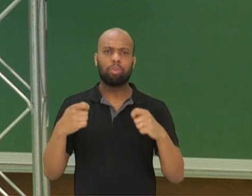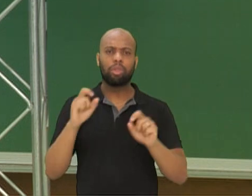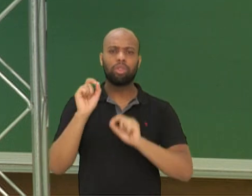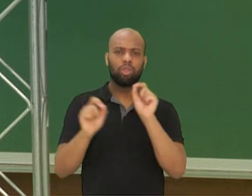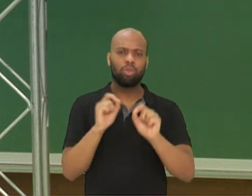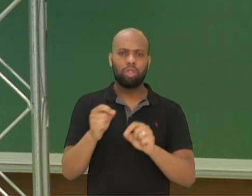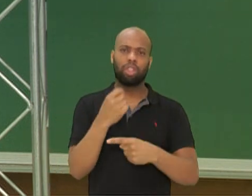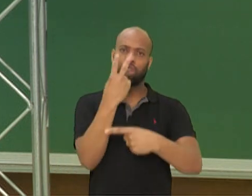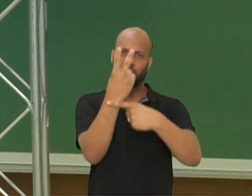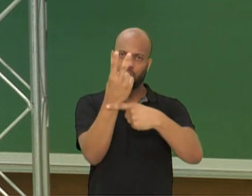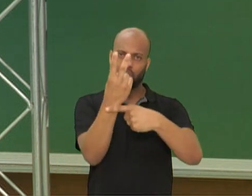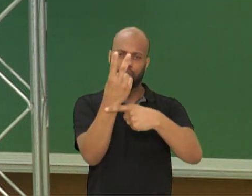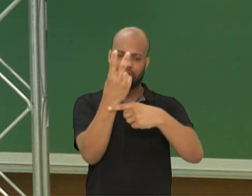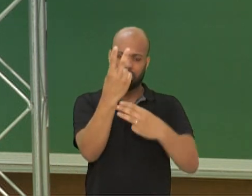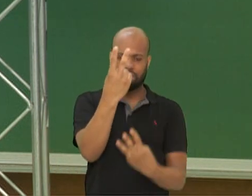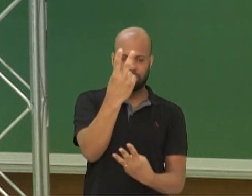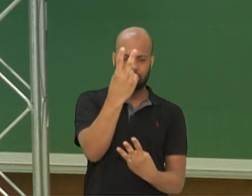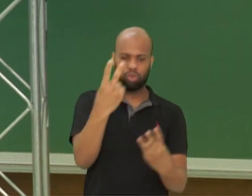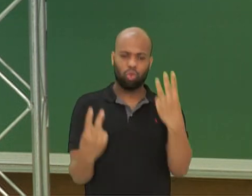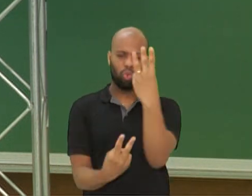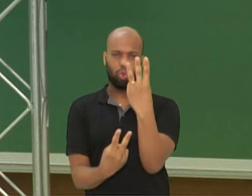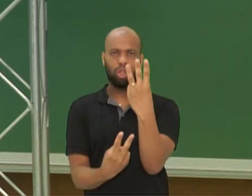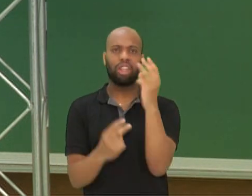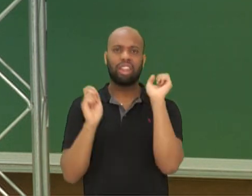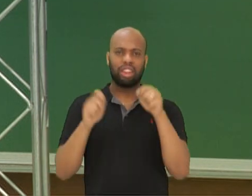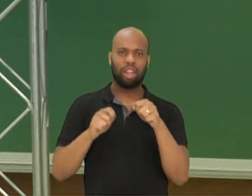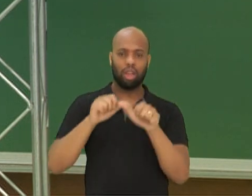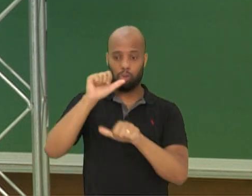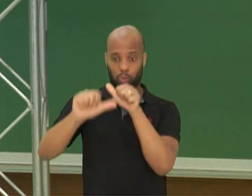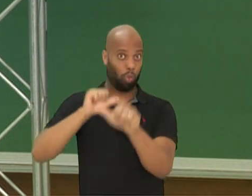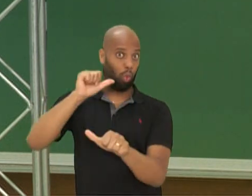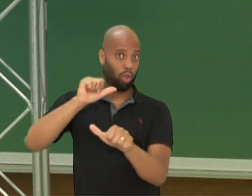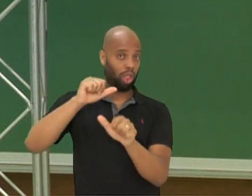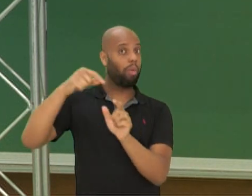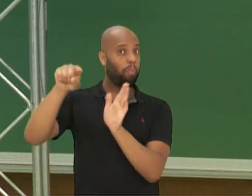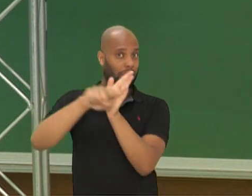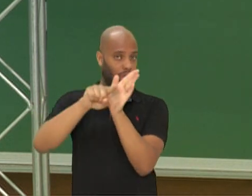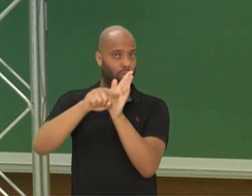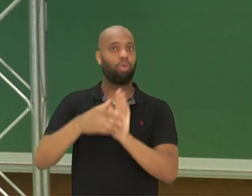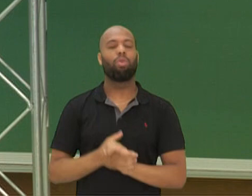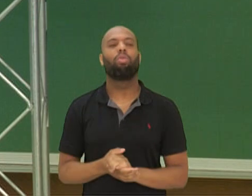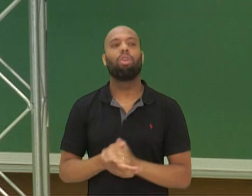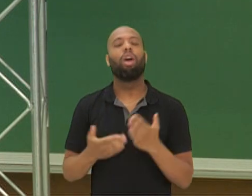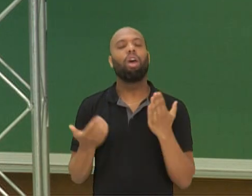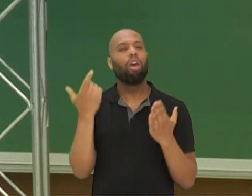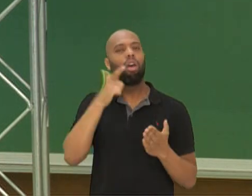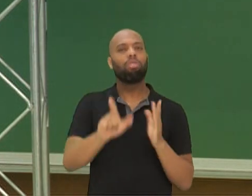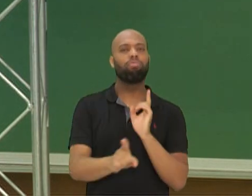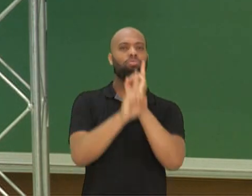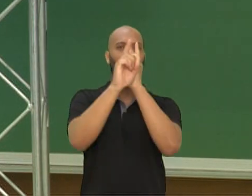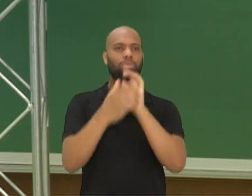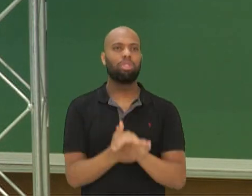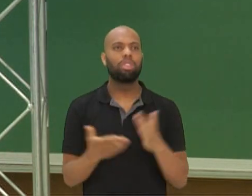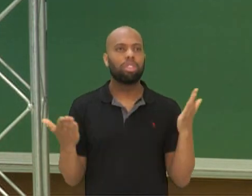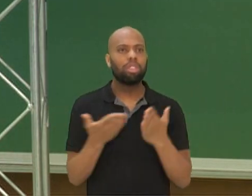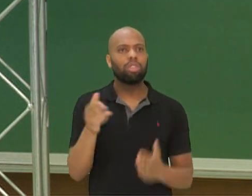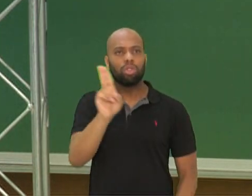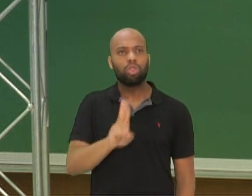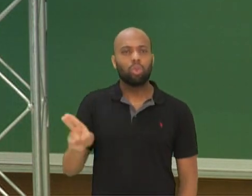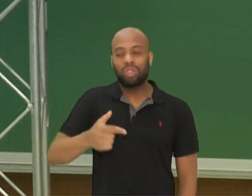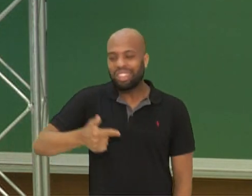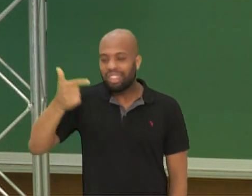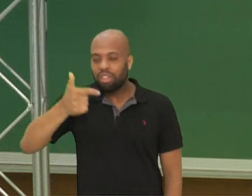na base elevado a menos 4. 3 meios na base elevado a t sobre 2 menos 1. Agora a gente